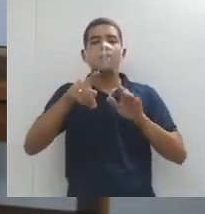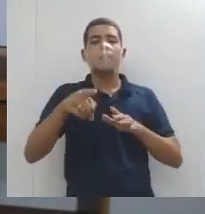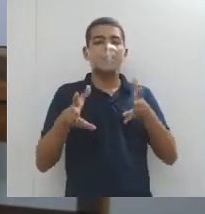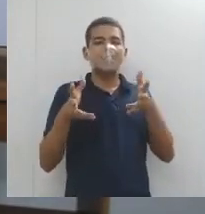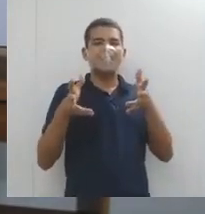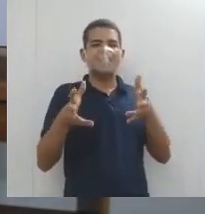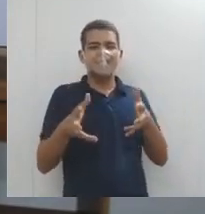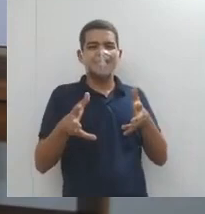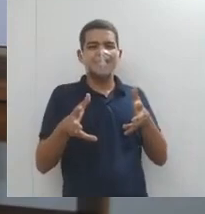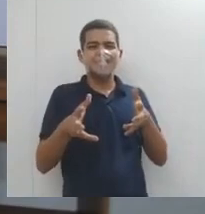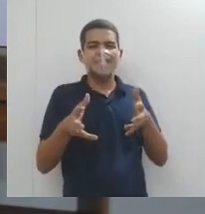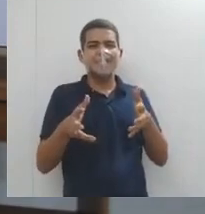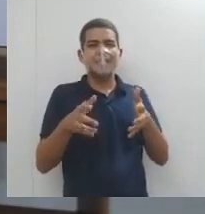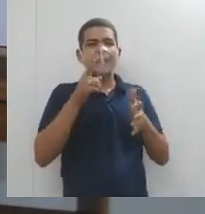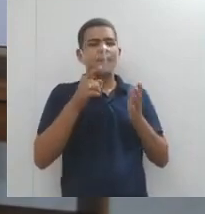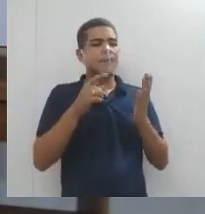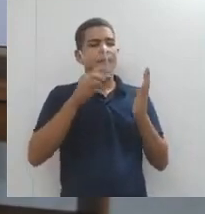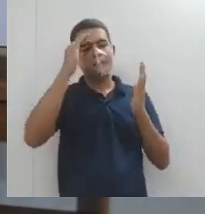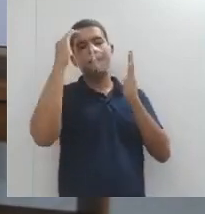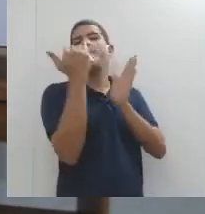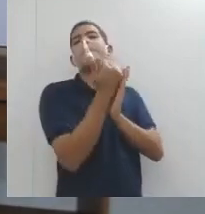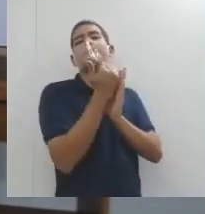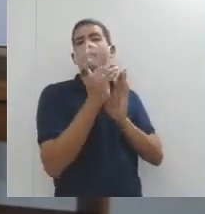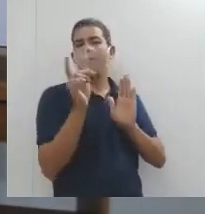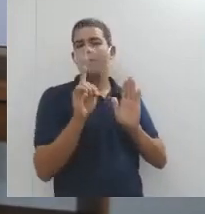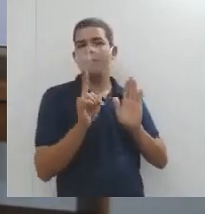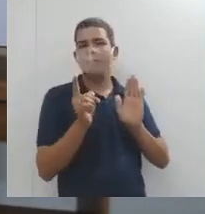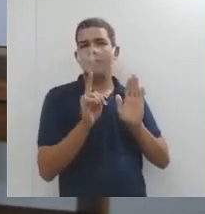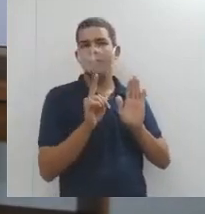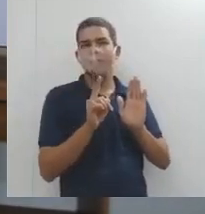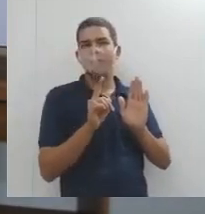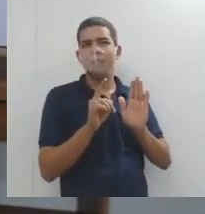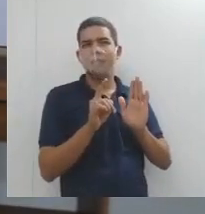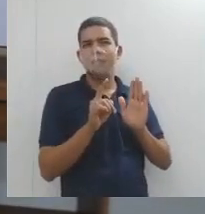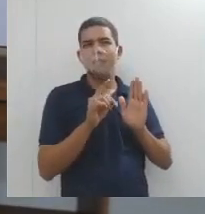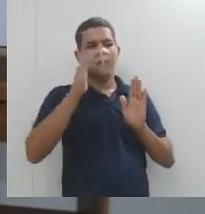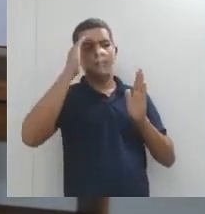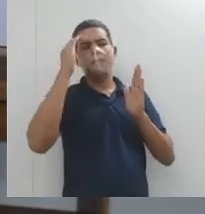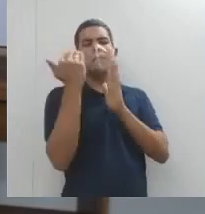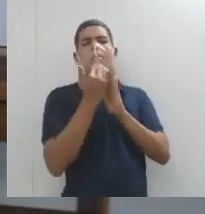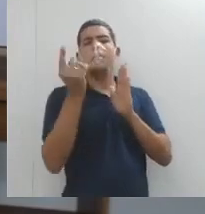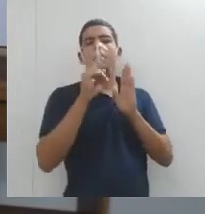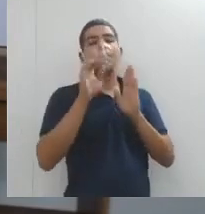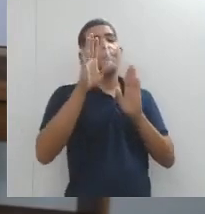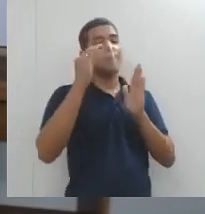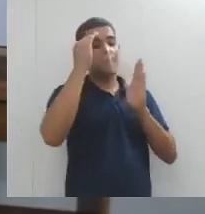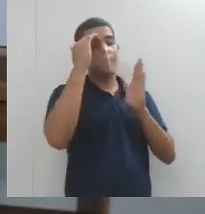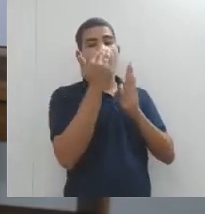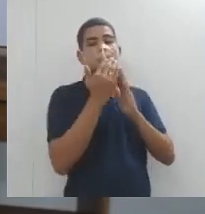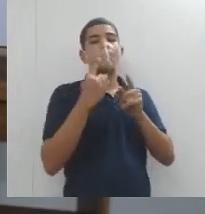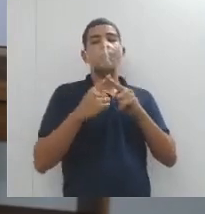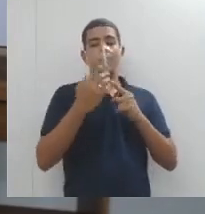você transgride as regras dependendo do falante. Você transgride, mas transgride conscientemente,